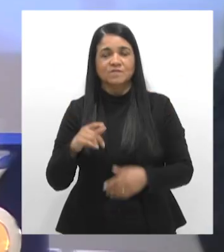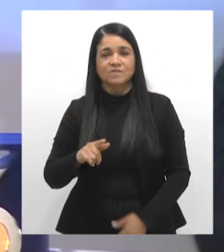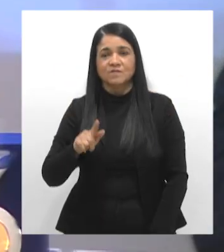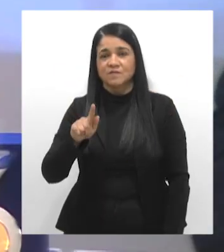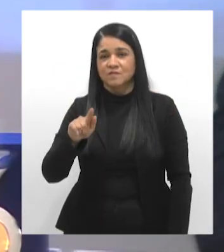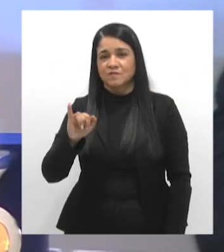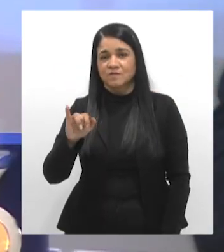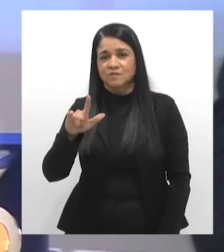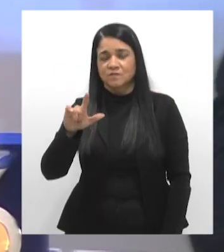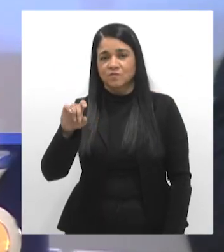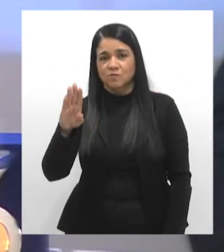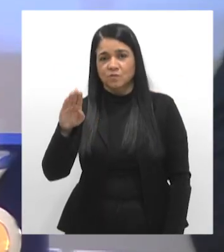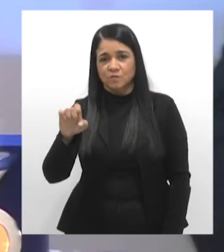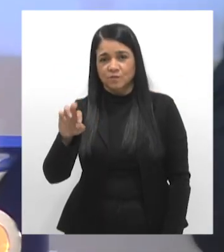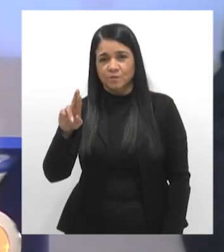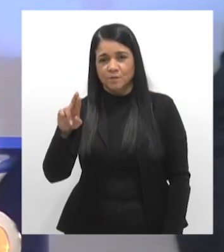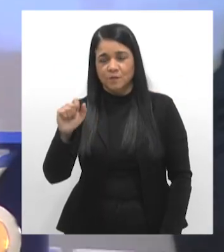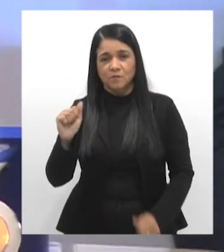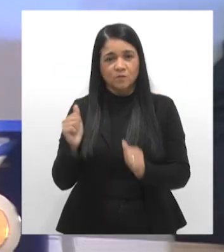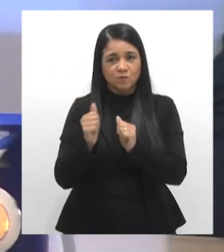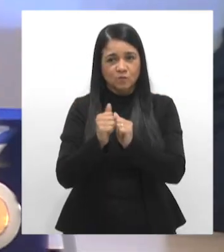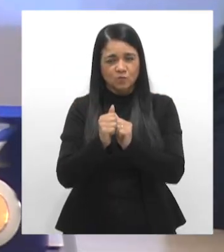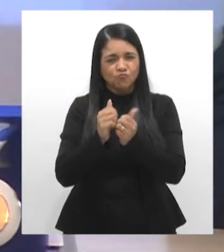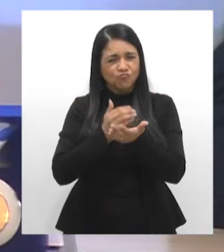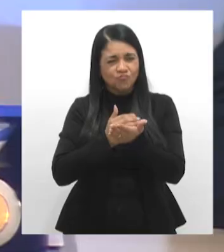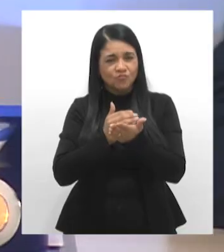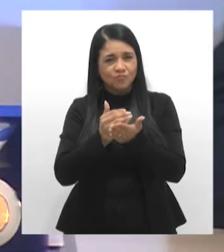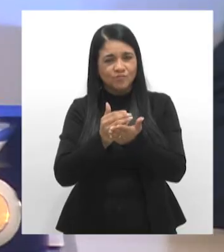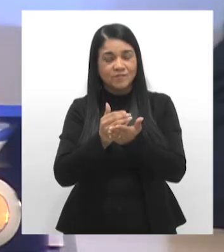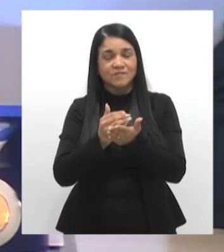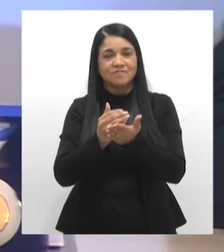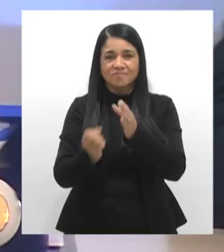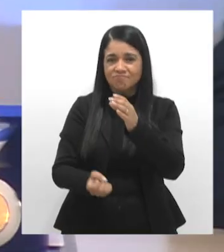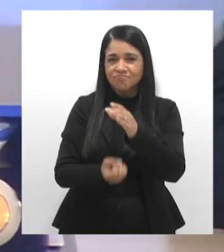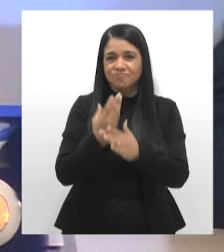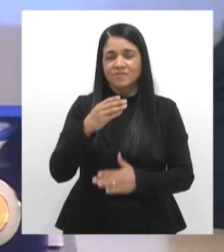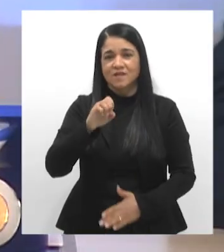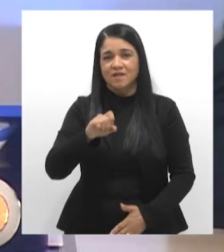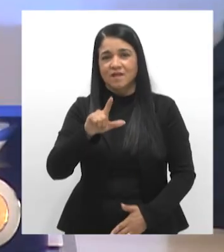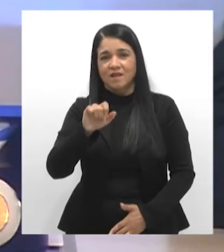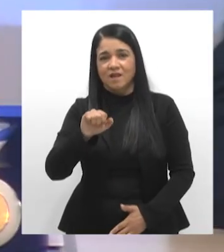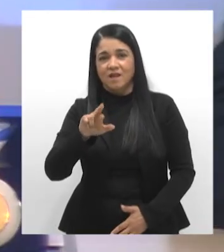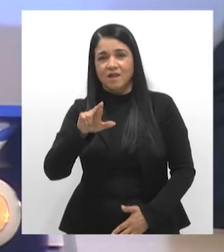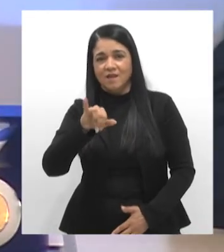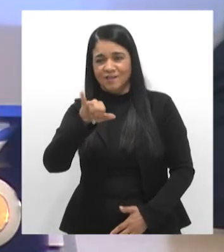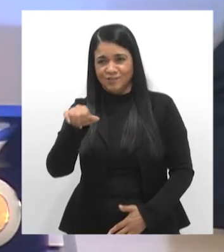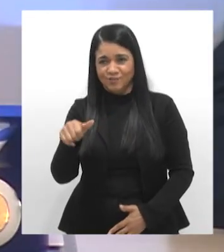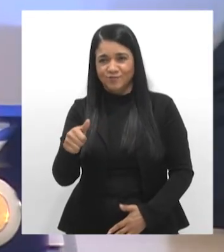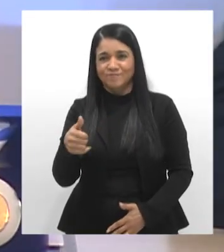Gilberto esteve conosco no início da ELERJ. Então, ele é um